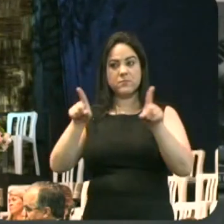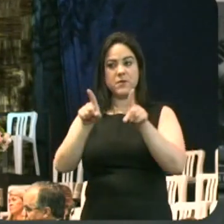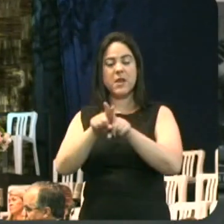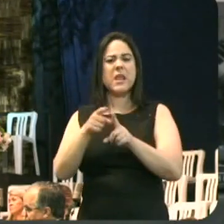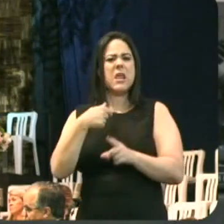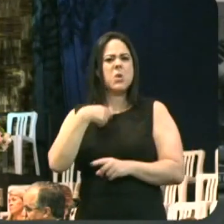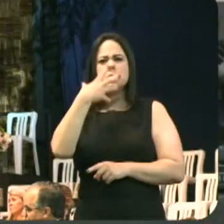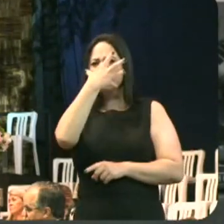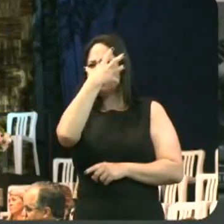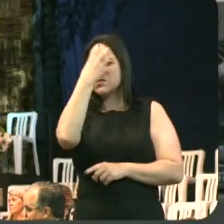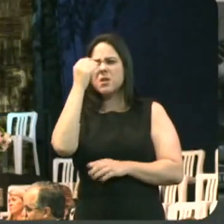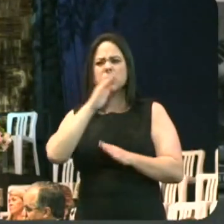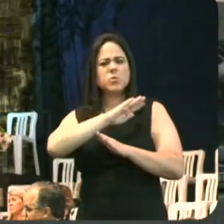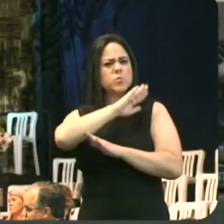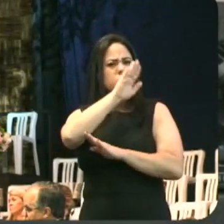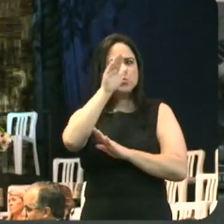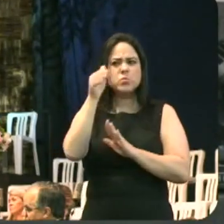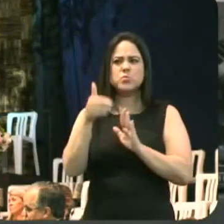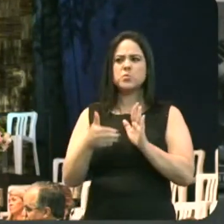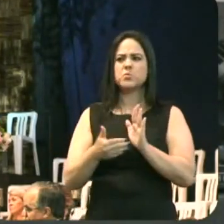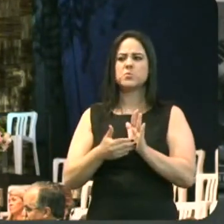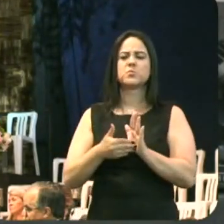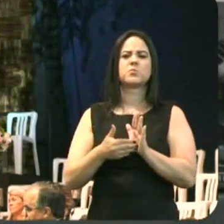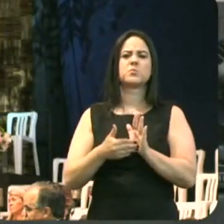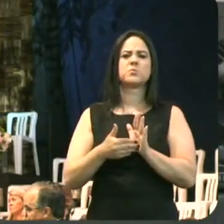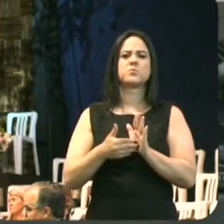esqueço tudo de novo.